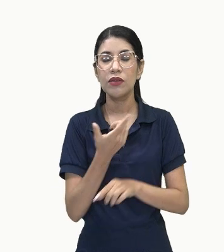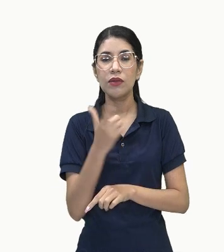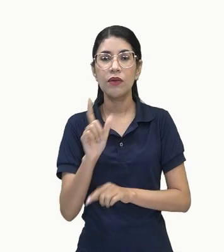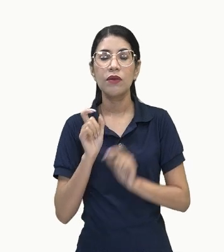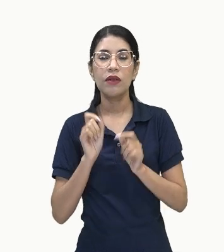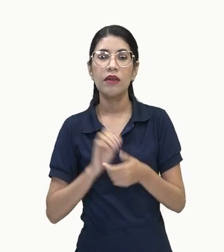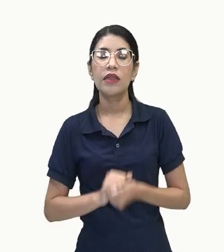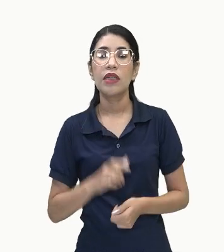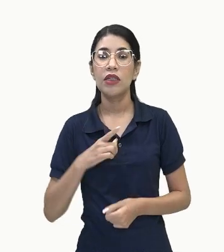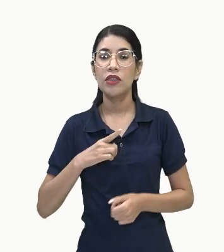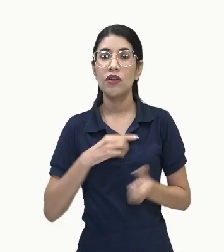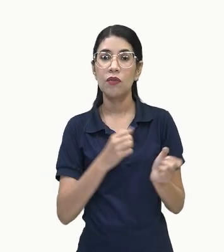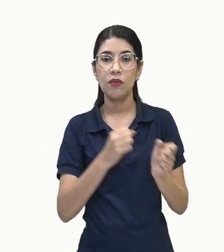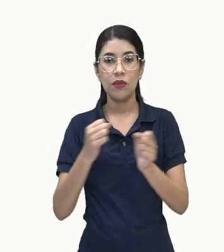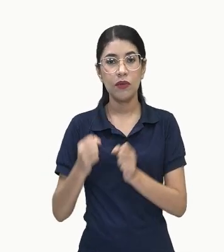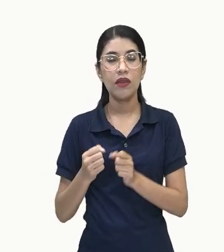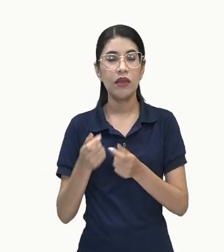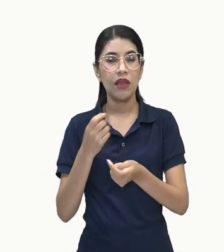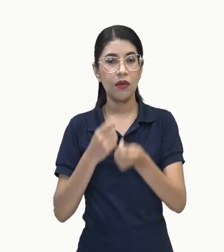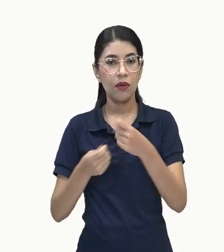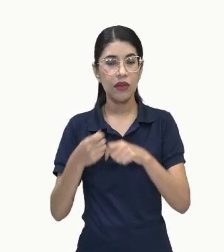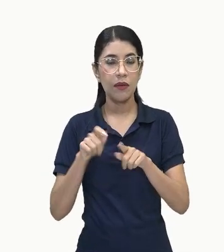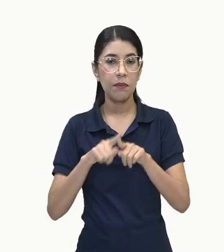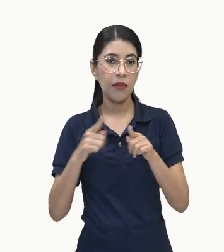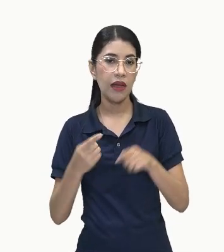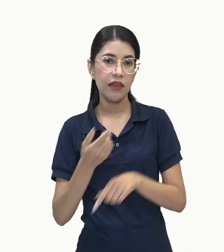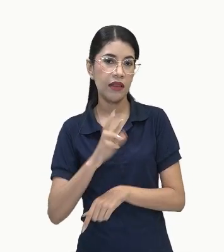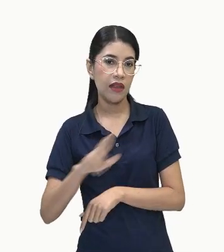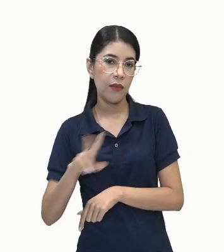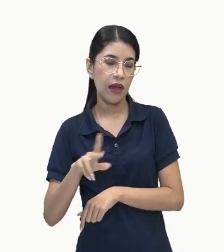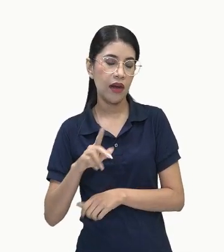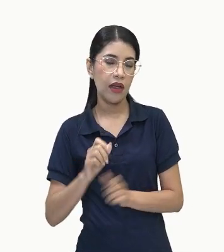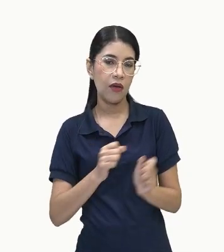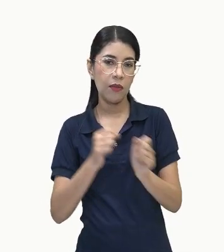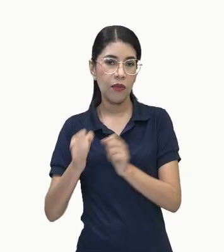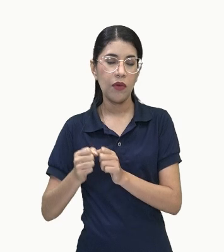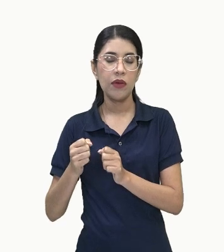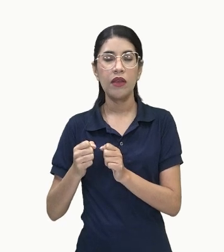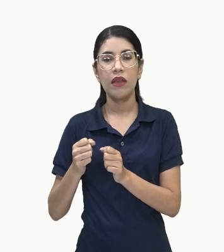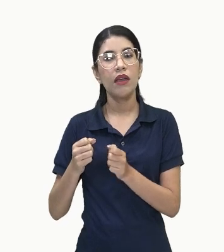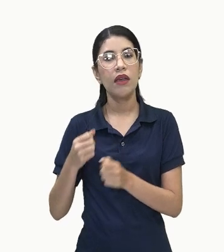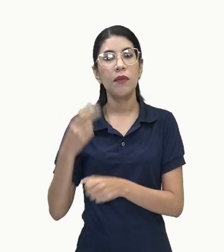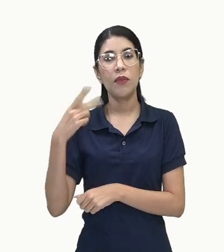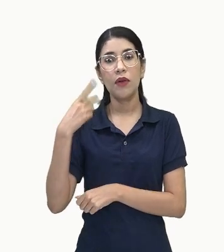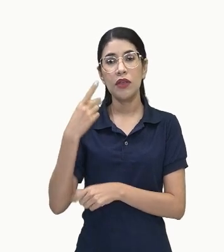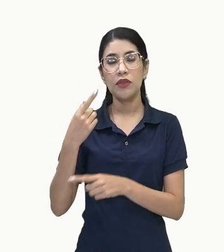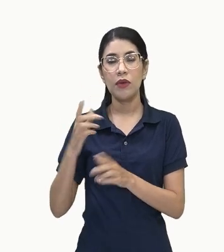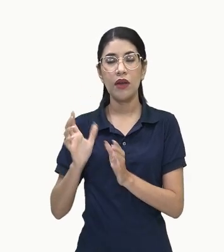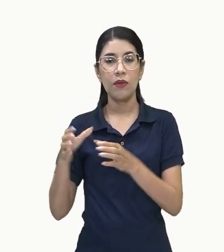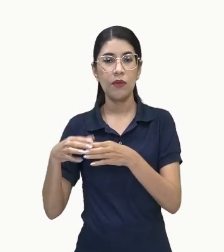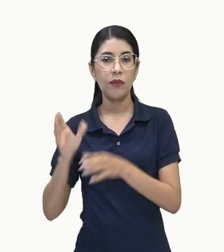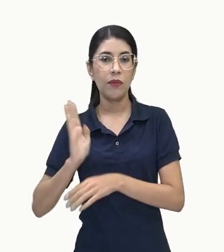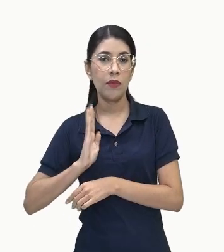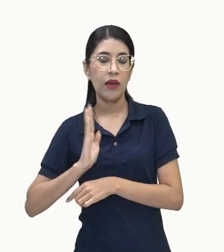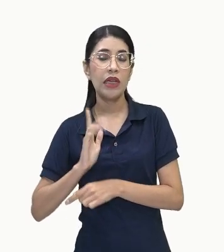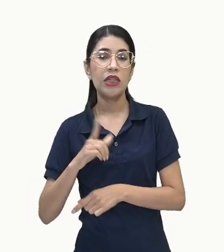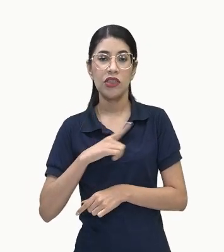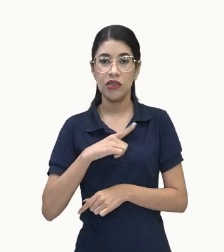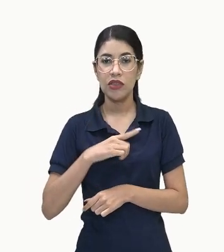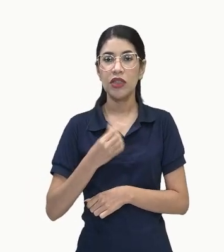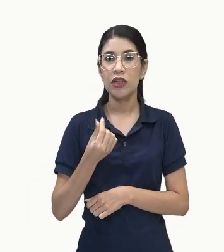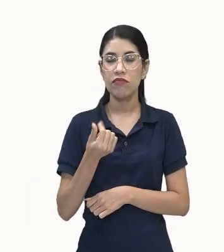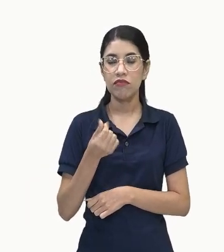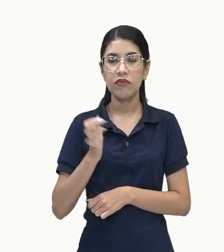priori, o poder econômico, mas não o poder político, que era justamente a burguesia. Muito embora enriquecido, galera,